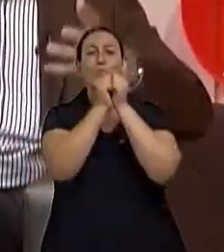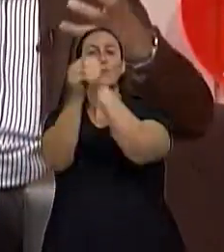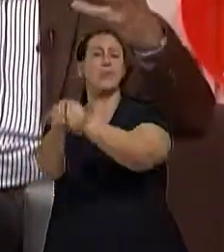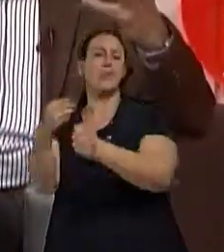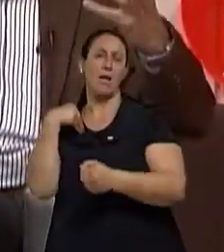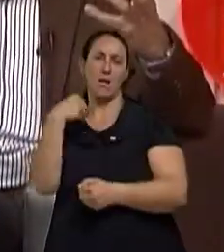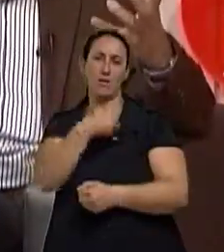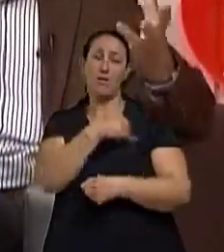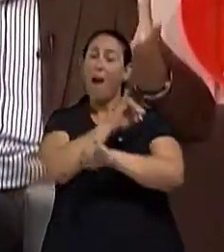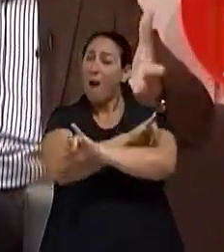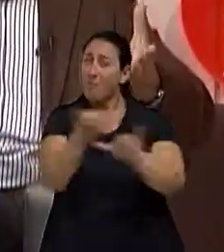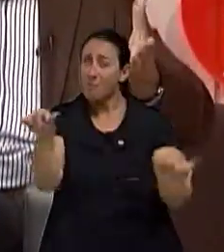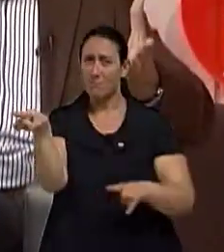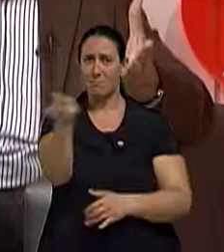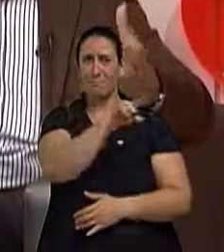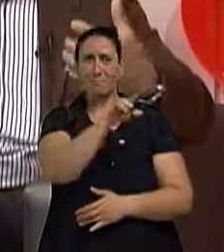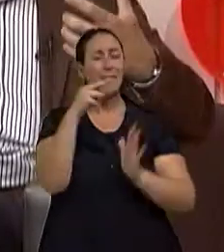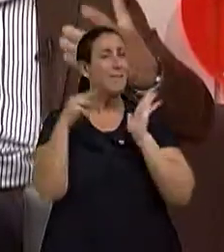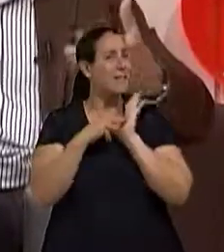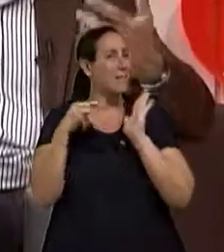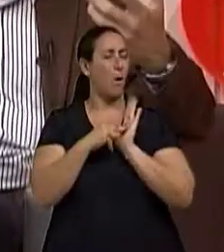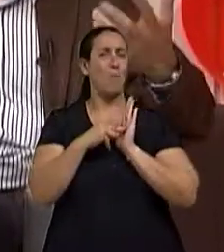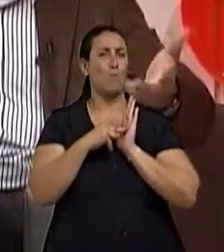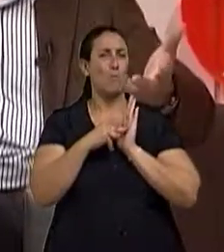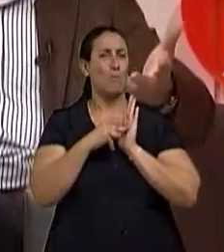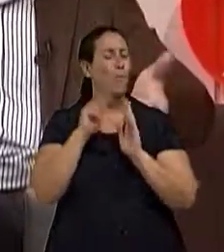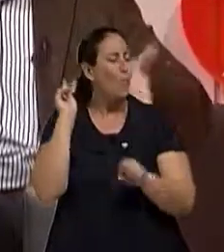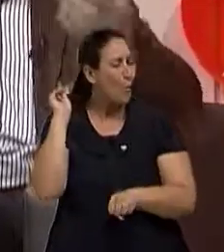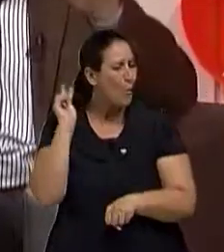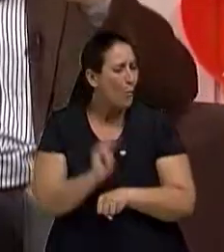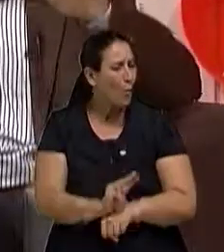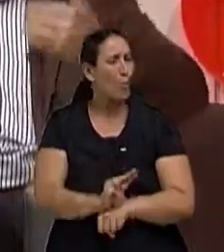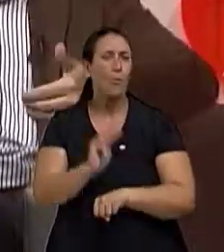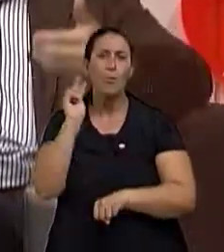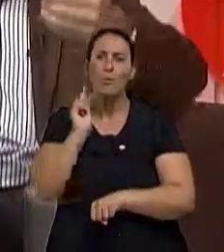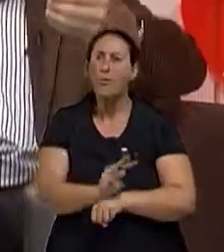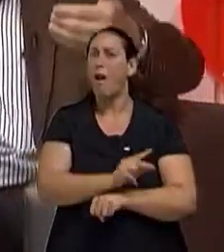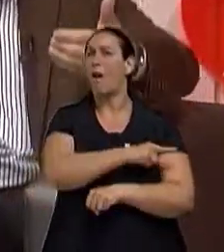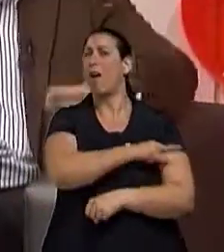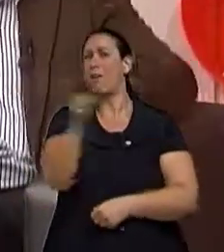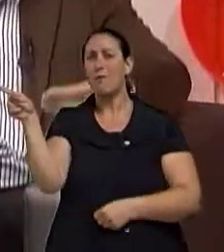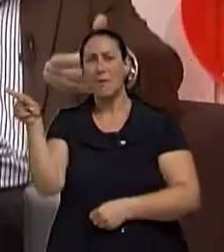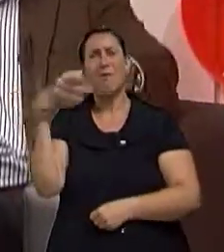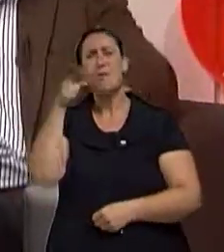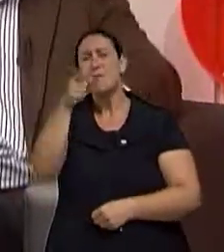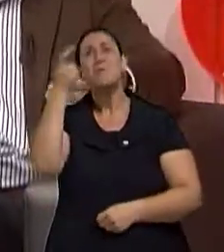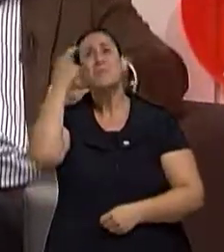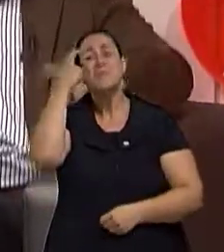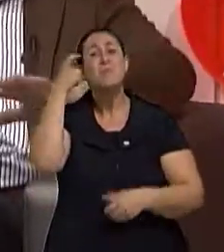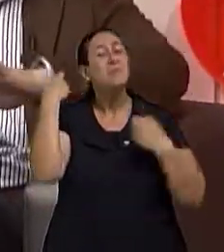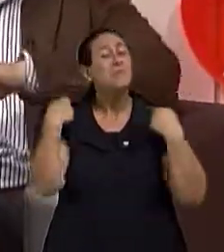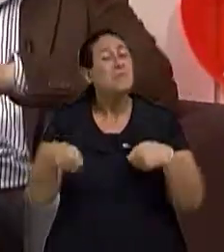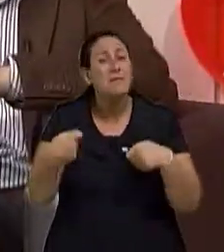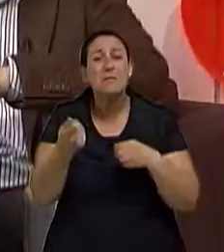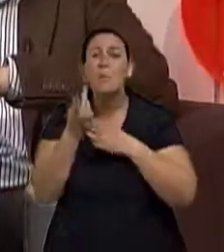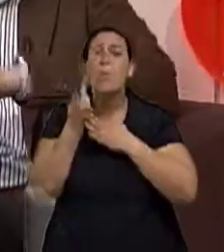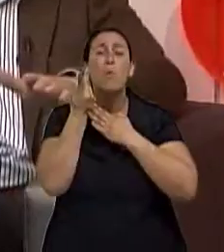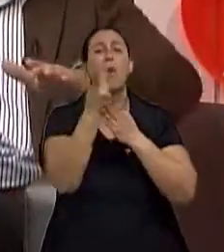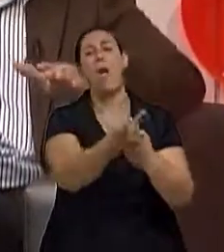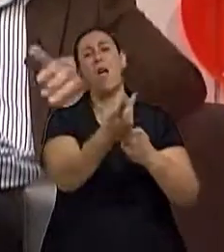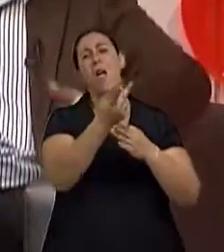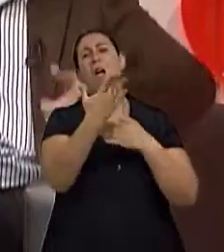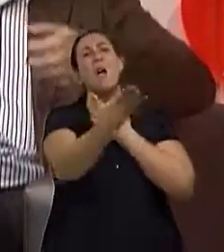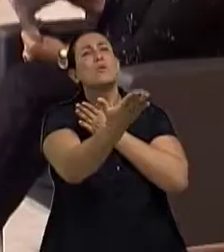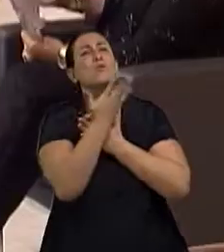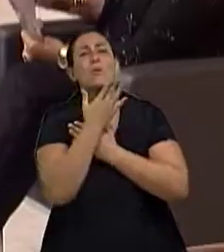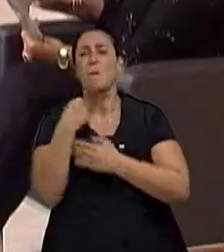telespectador, atenção em relação a isso. Muito pode ser feito se vocês acabarem buscando ajuda. Isso não é